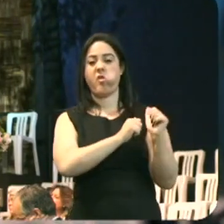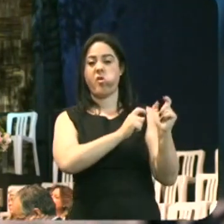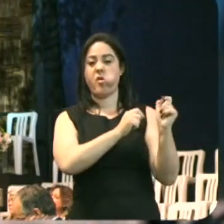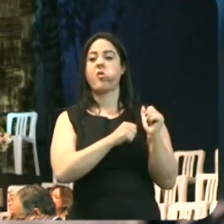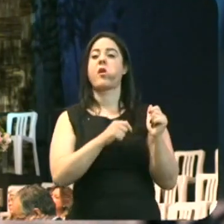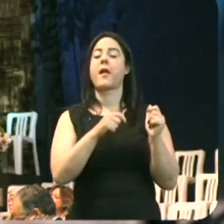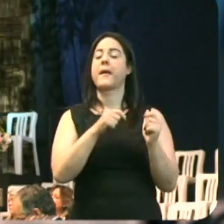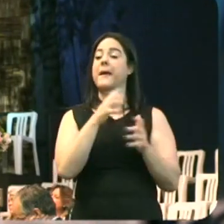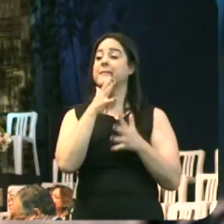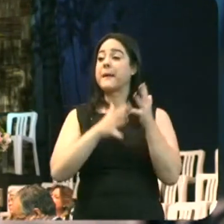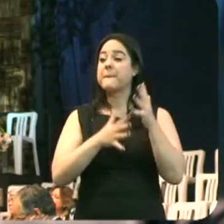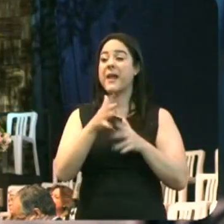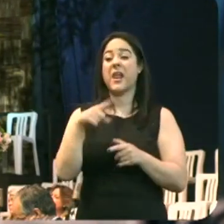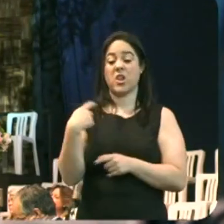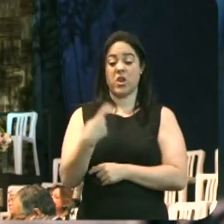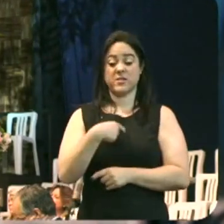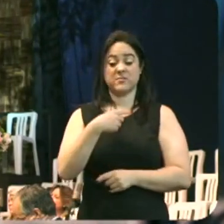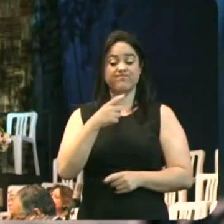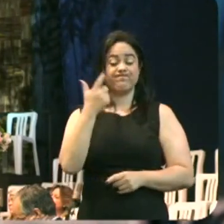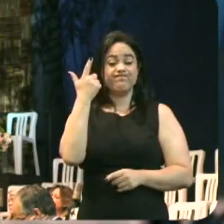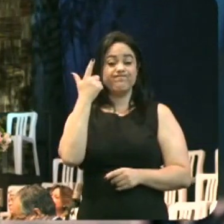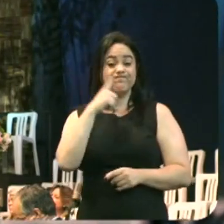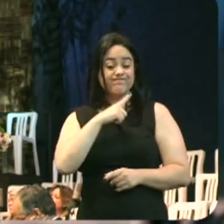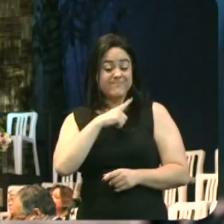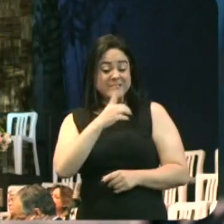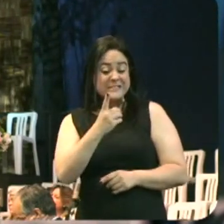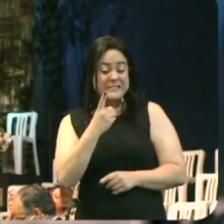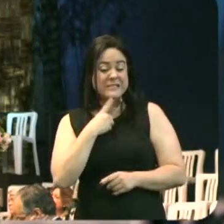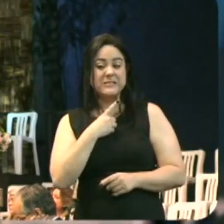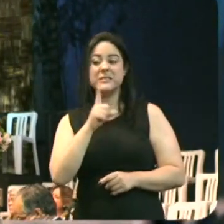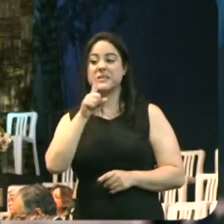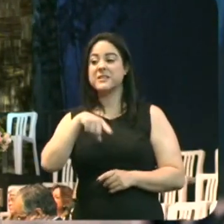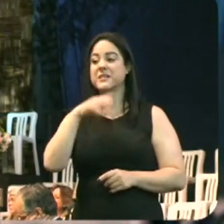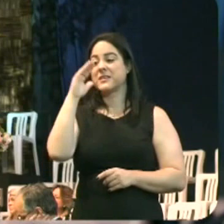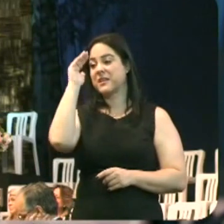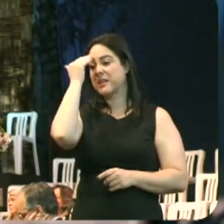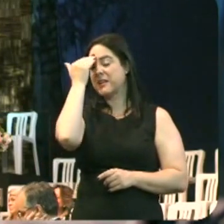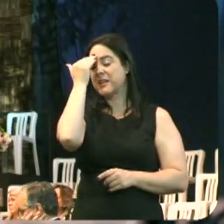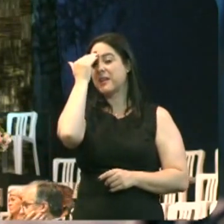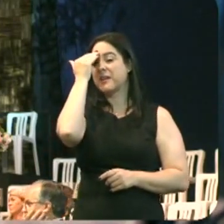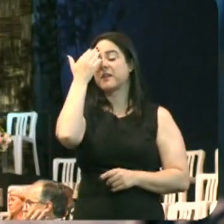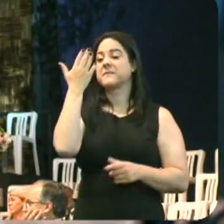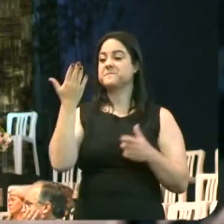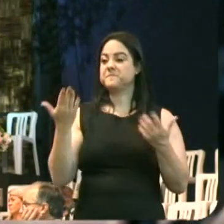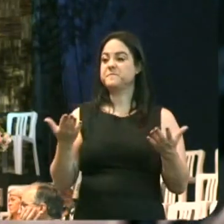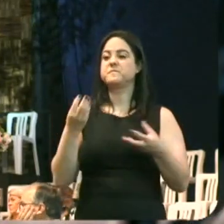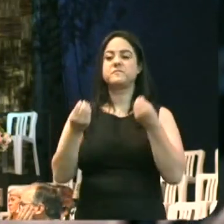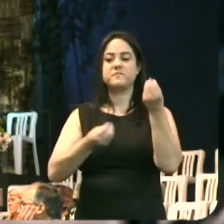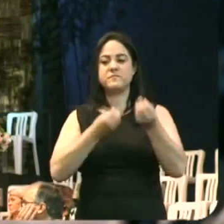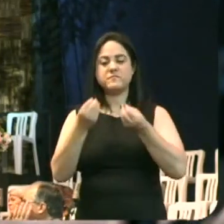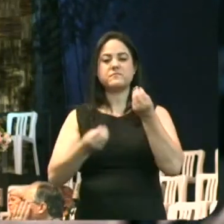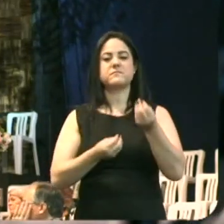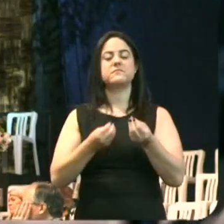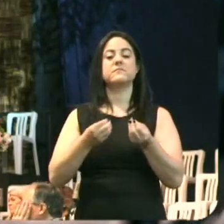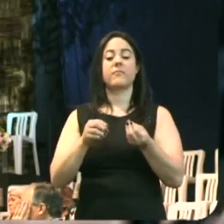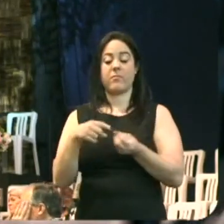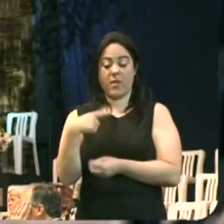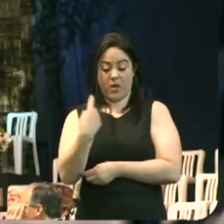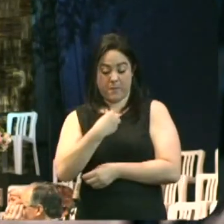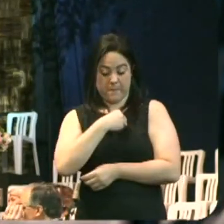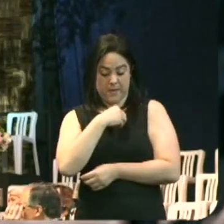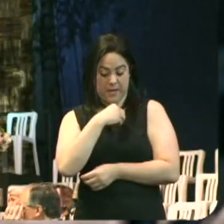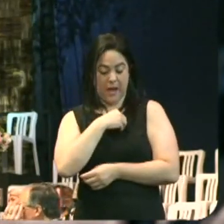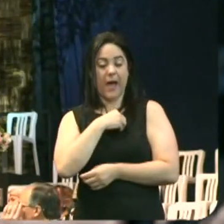tenha discernimento, para entender a maneira como os nossos